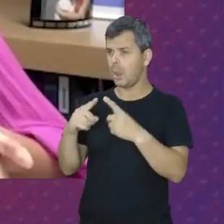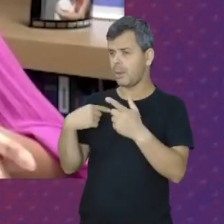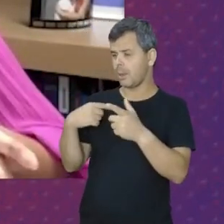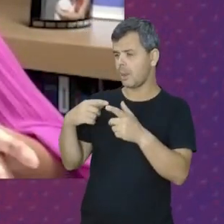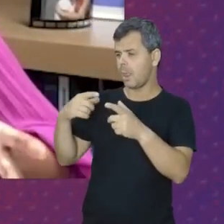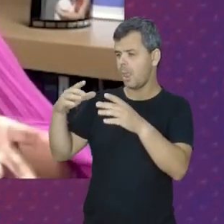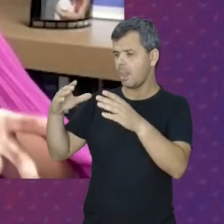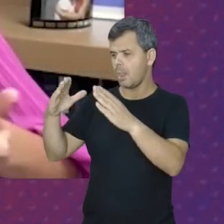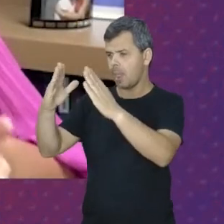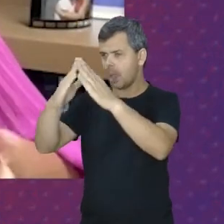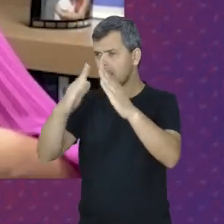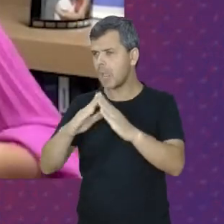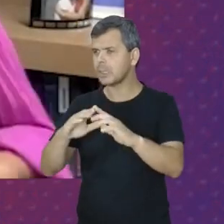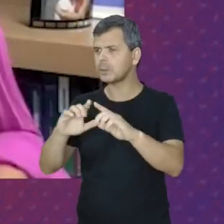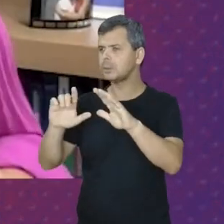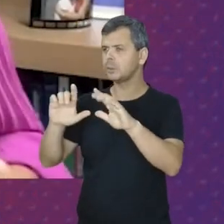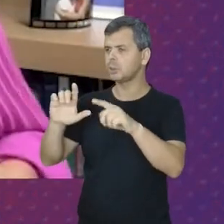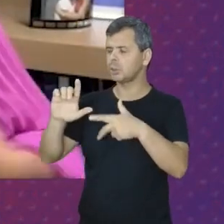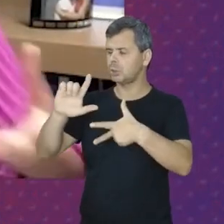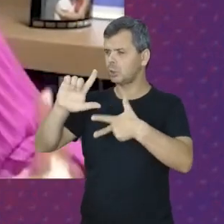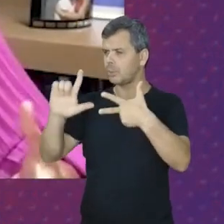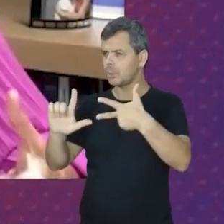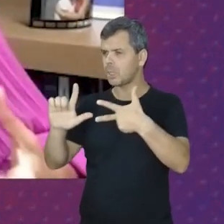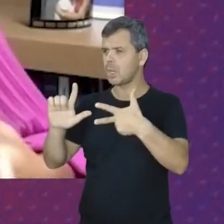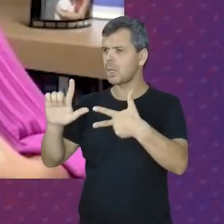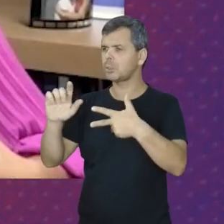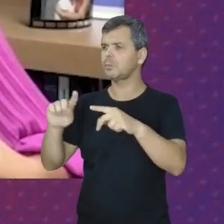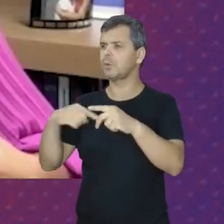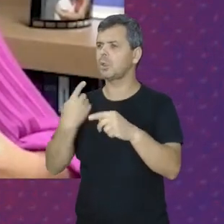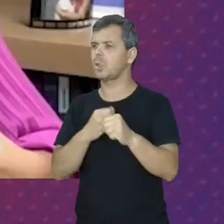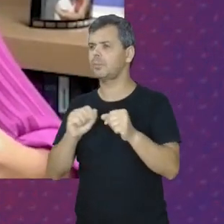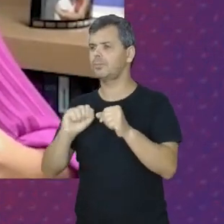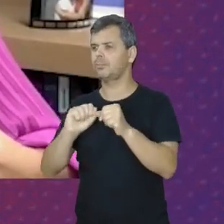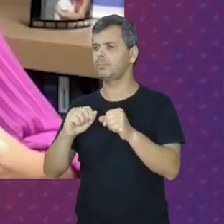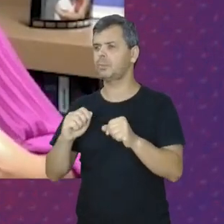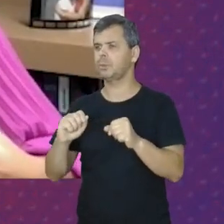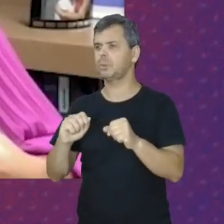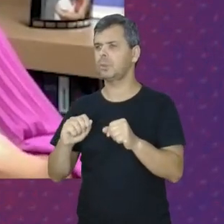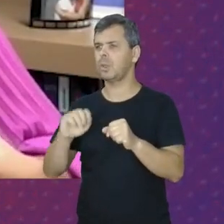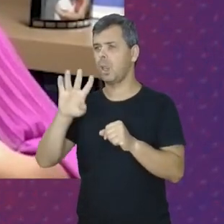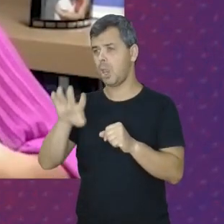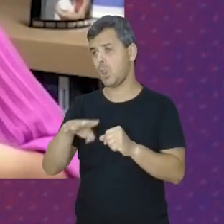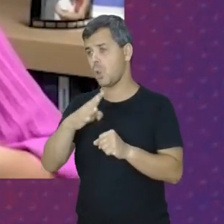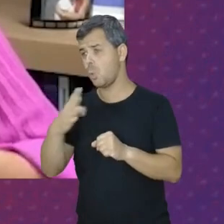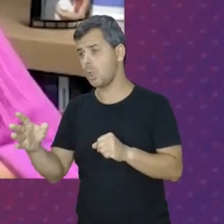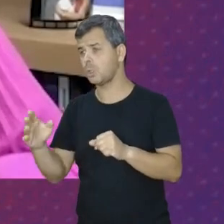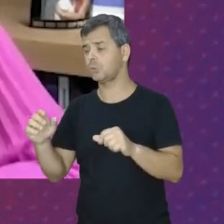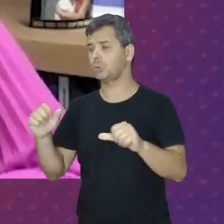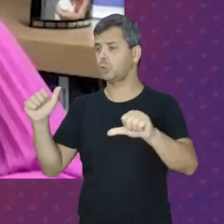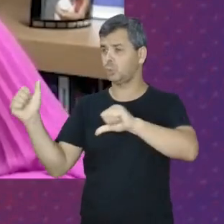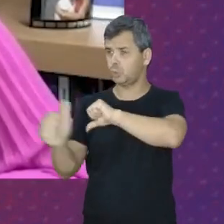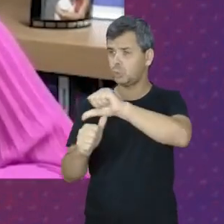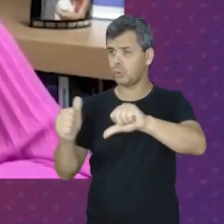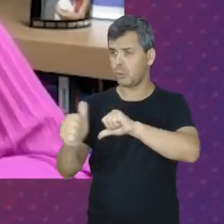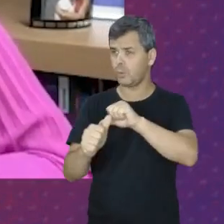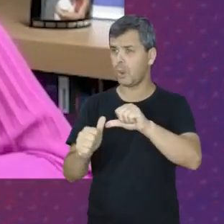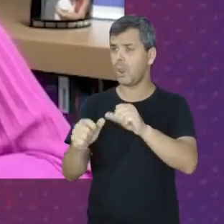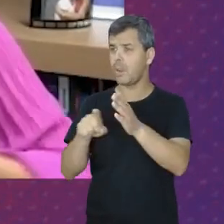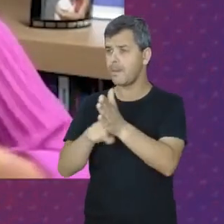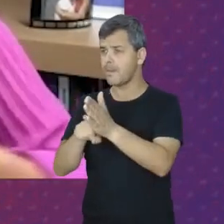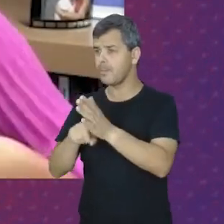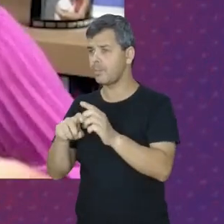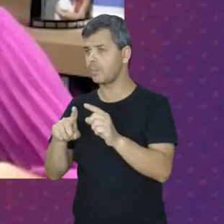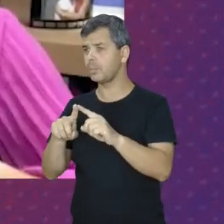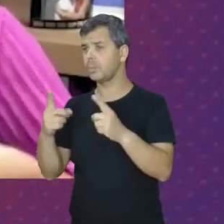casas legislativas. E aí, por sermos exceções, embora o quadro tenha mudado, e a gente traz um dado nacional dizendo,